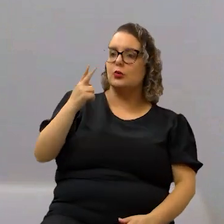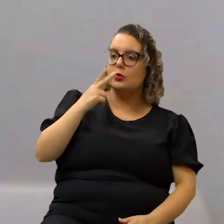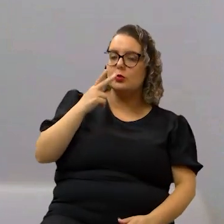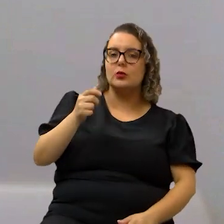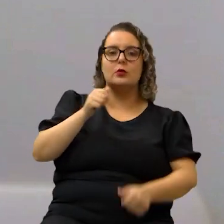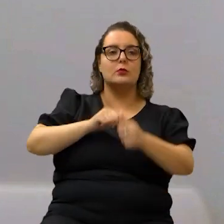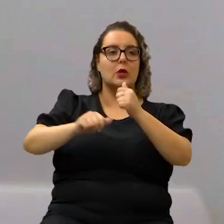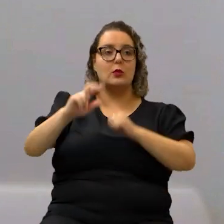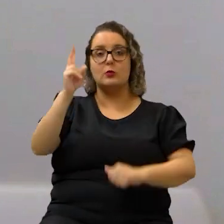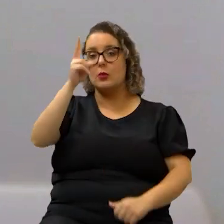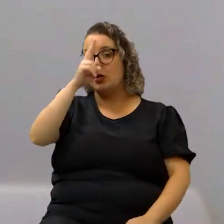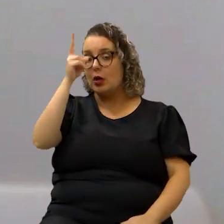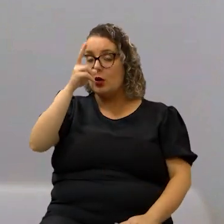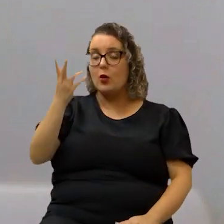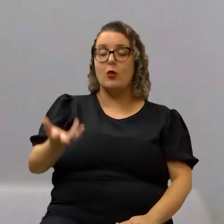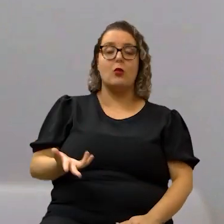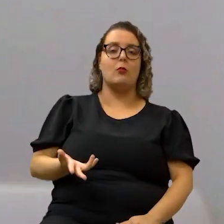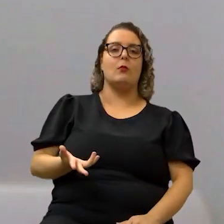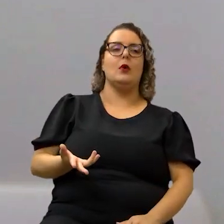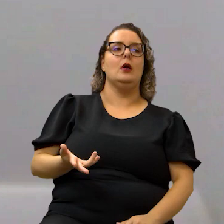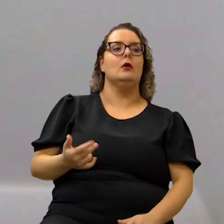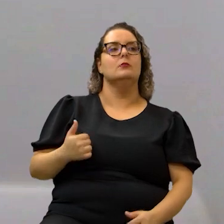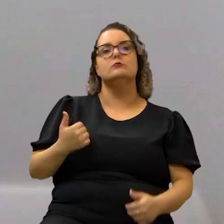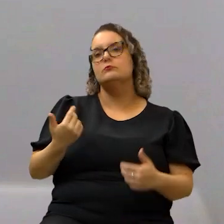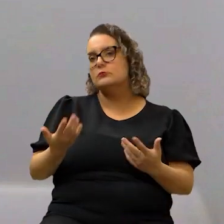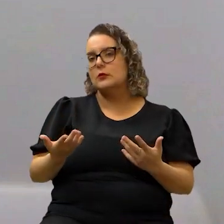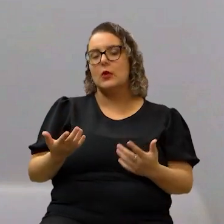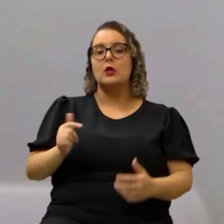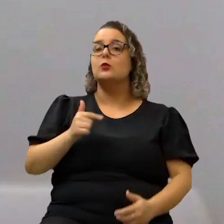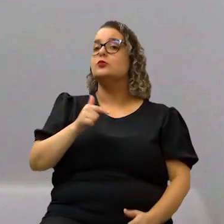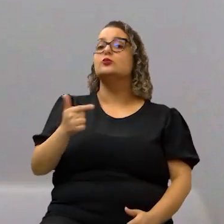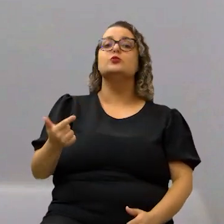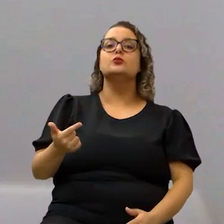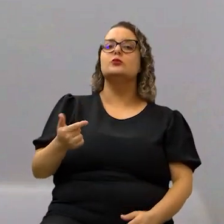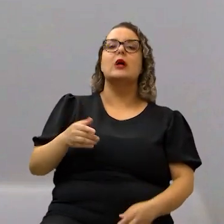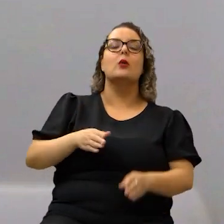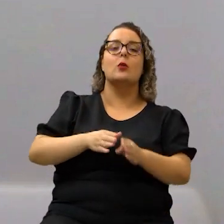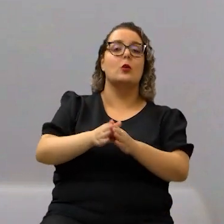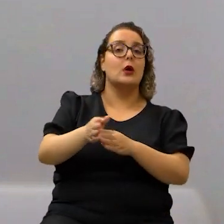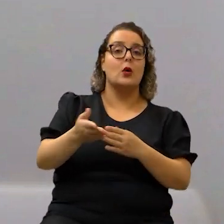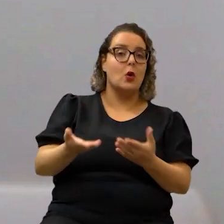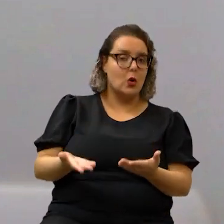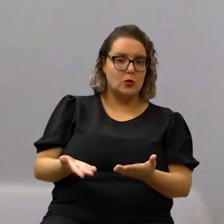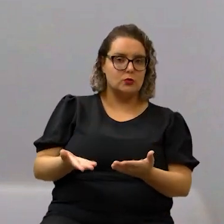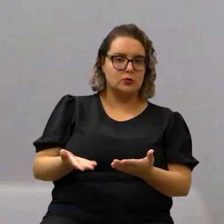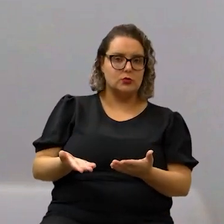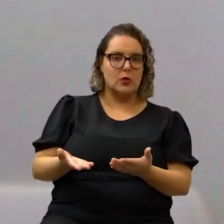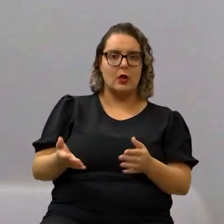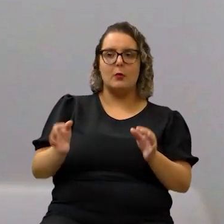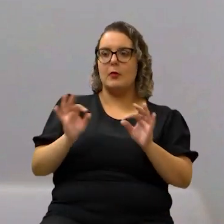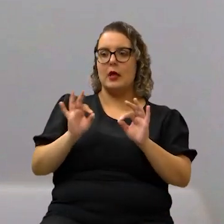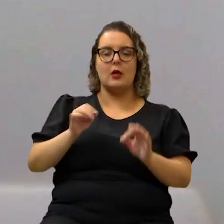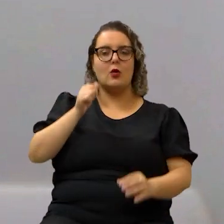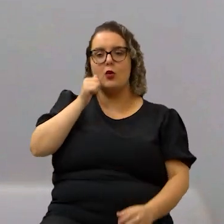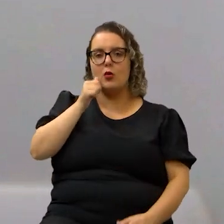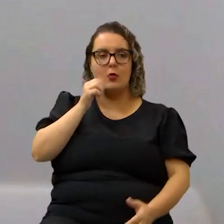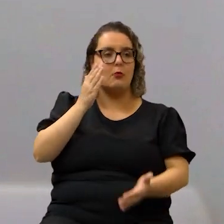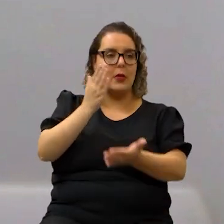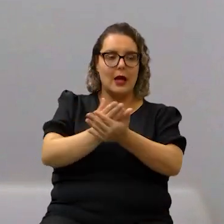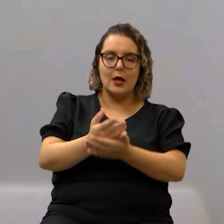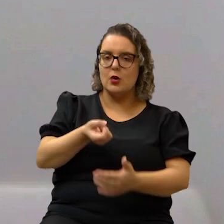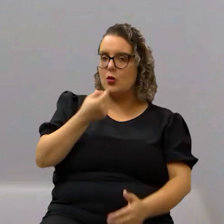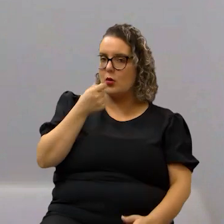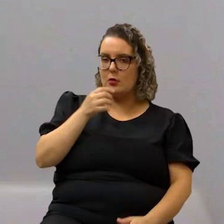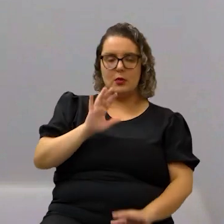fuma, que ingere grande quantidade de bebida alcoólica. Então, não existe uma recomendação para nenhuma mulher parar o